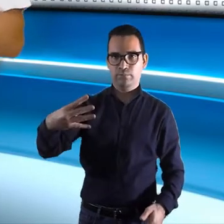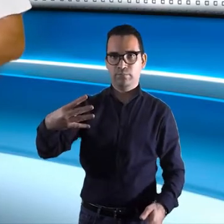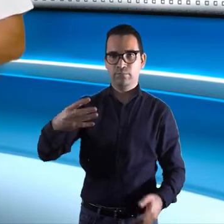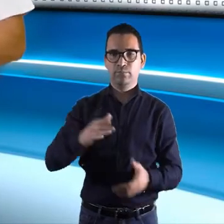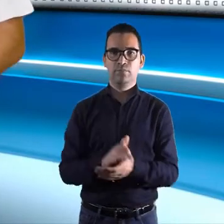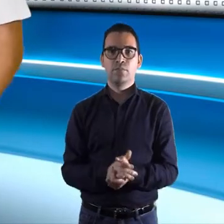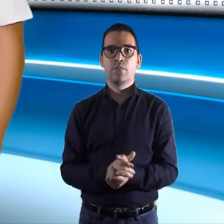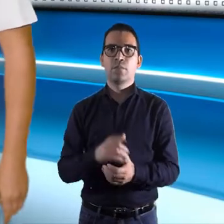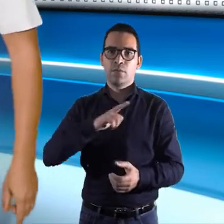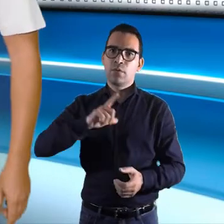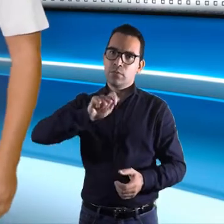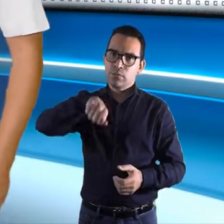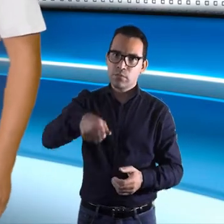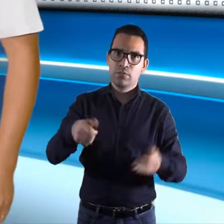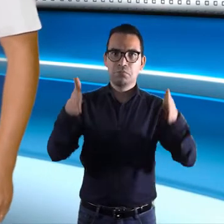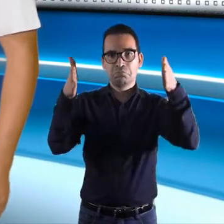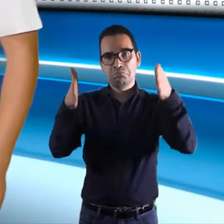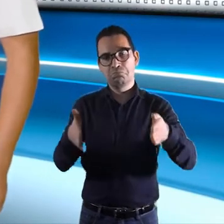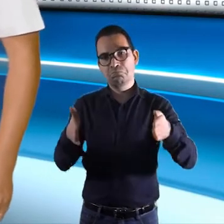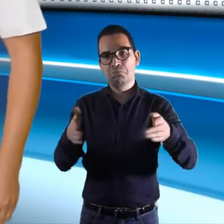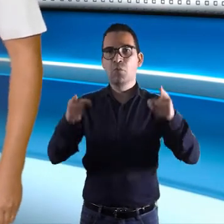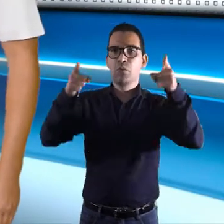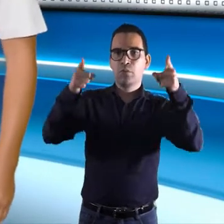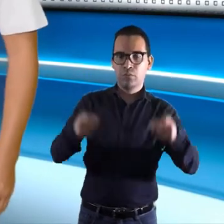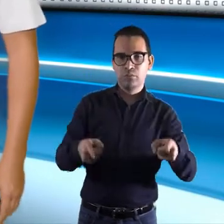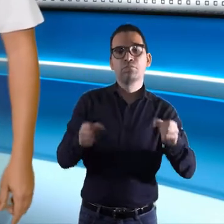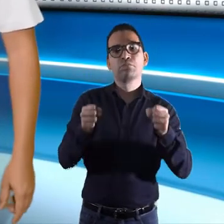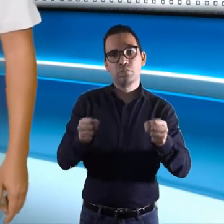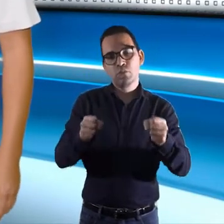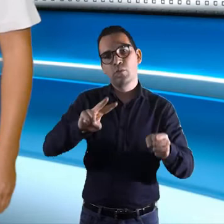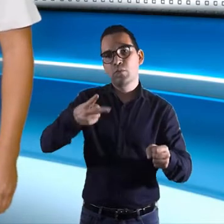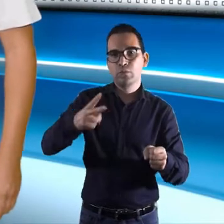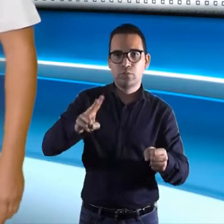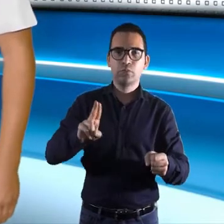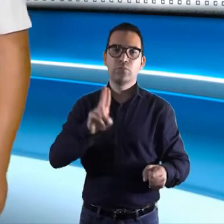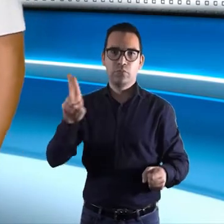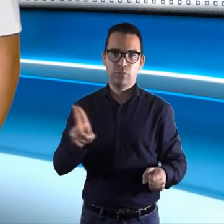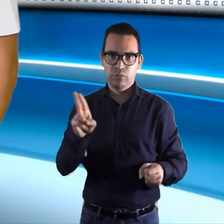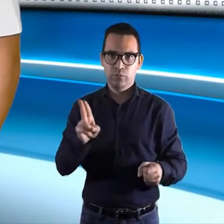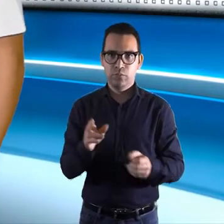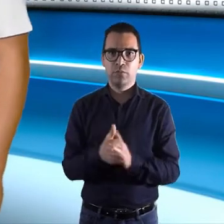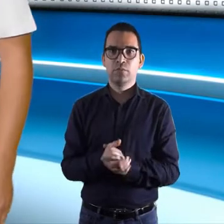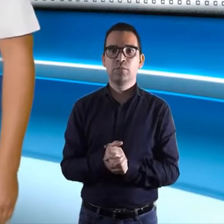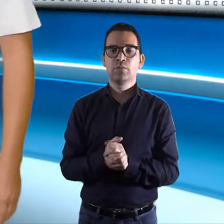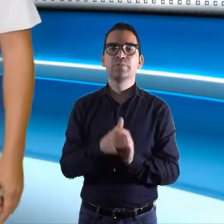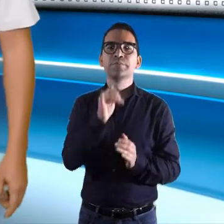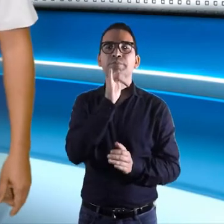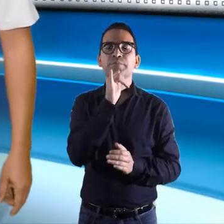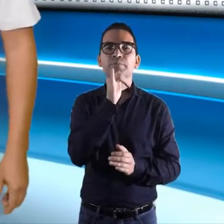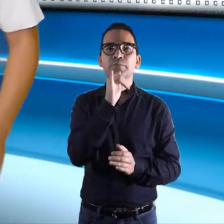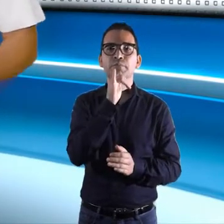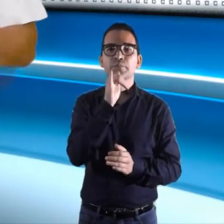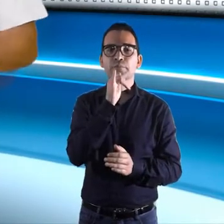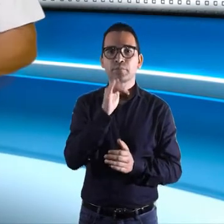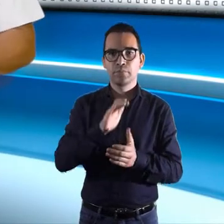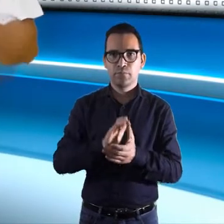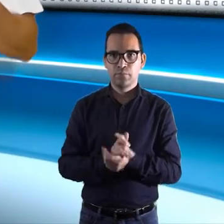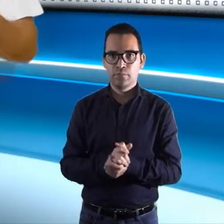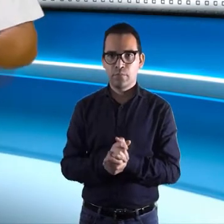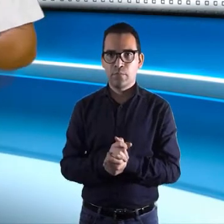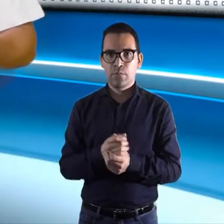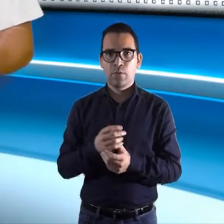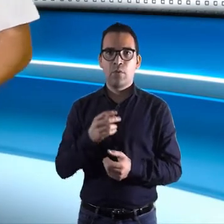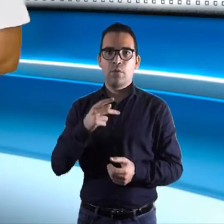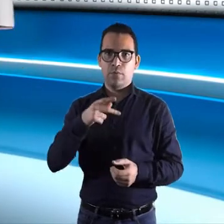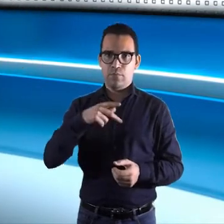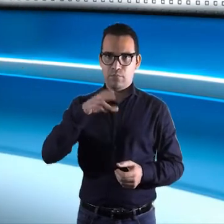representar o módulo, é utilizando essas duas barras. Por exemplo, essa daqui, ó, a leitura